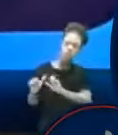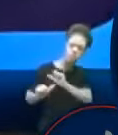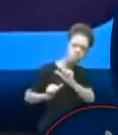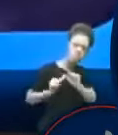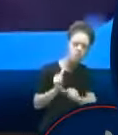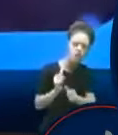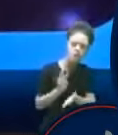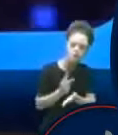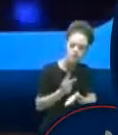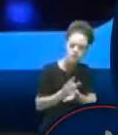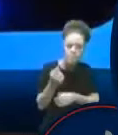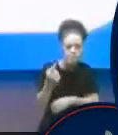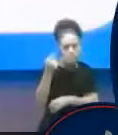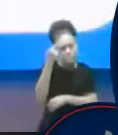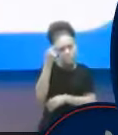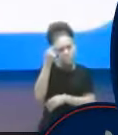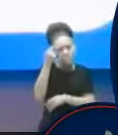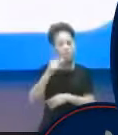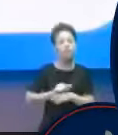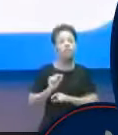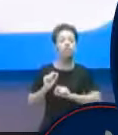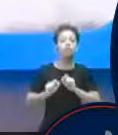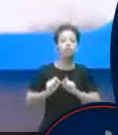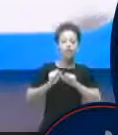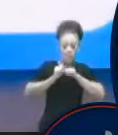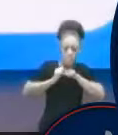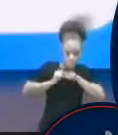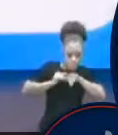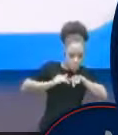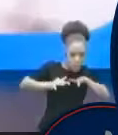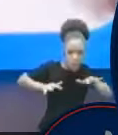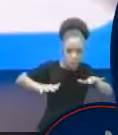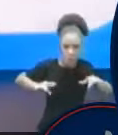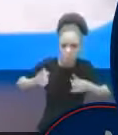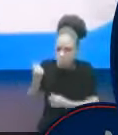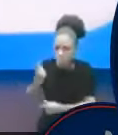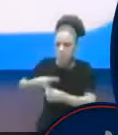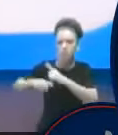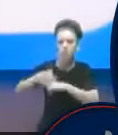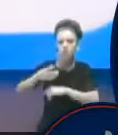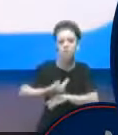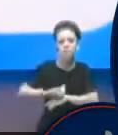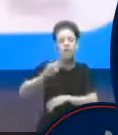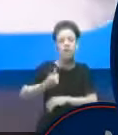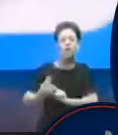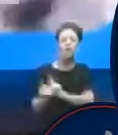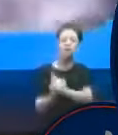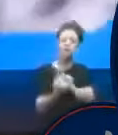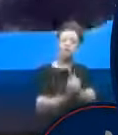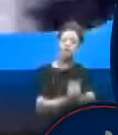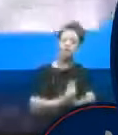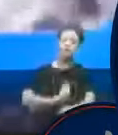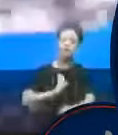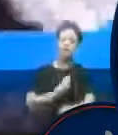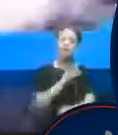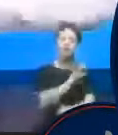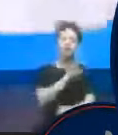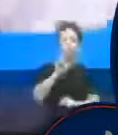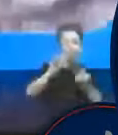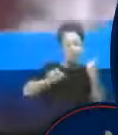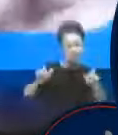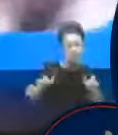sempre pensadas com a intenção de expandir o negócio e transformar para melhor a vida dos clientes, das pessoas e